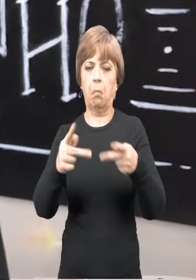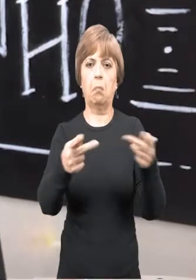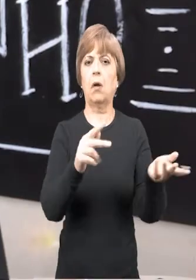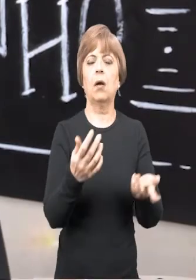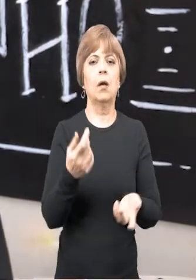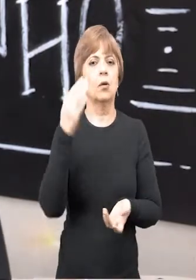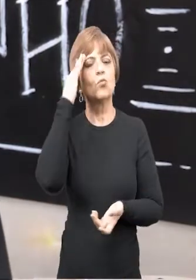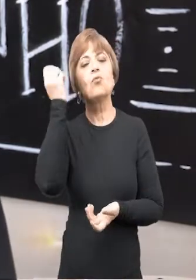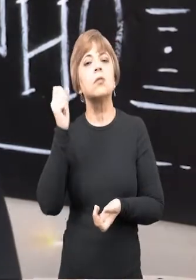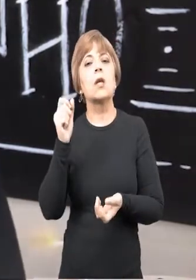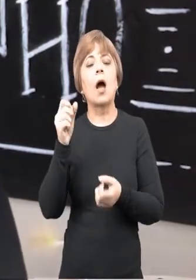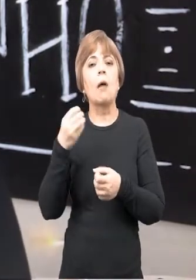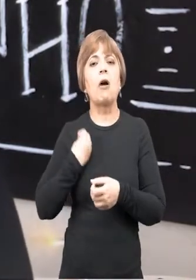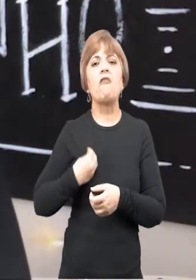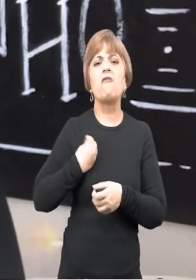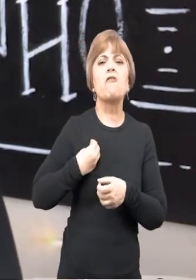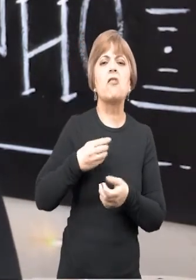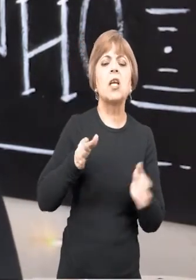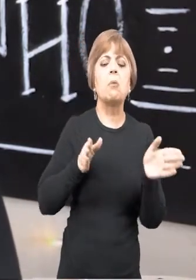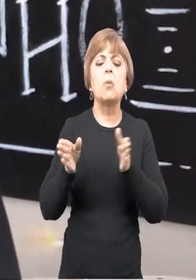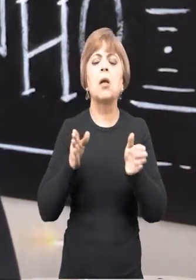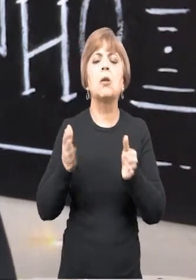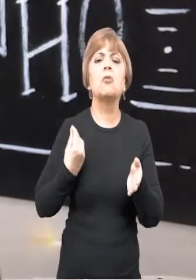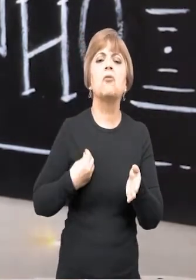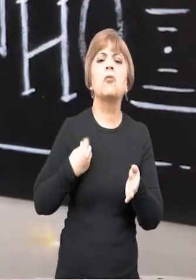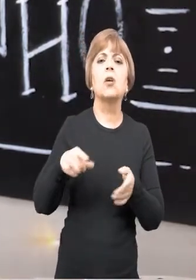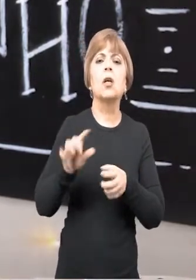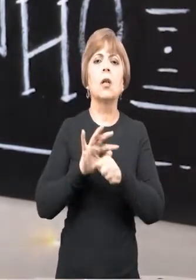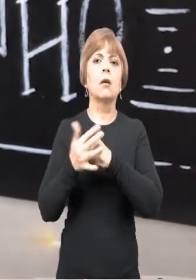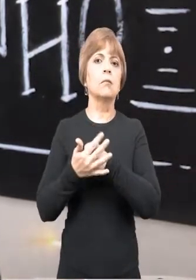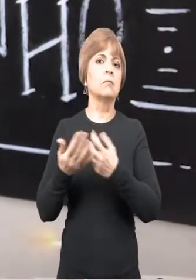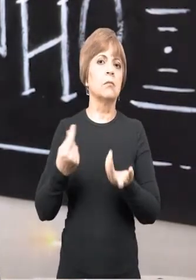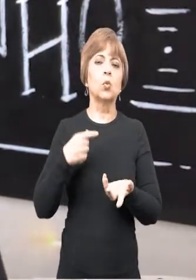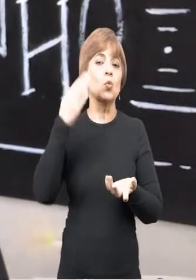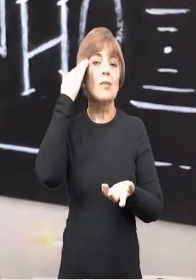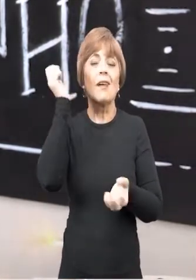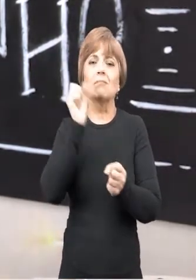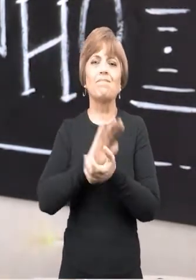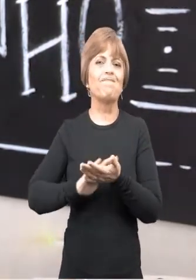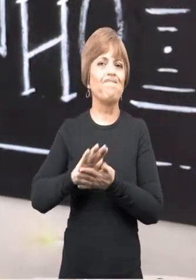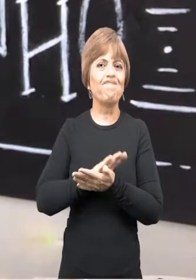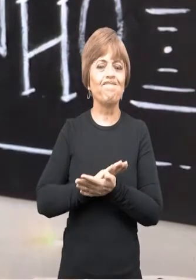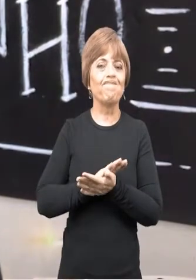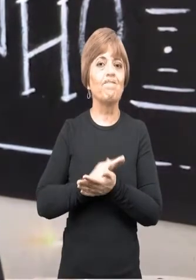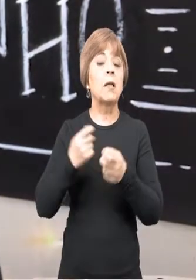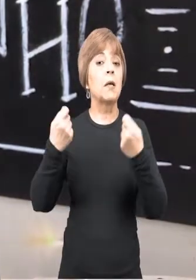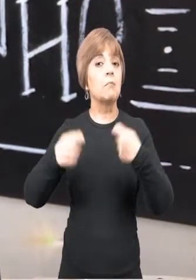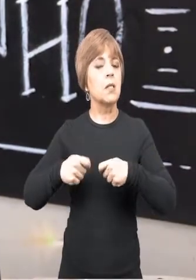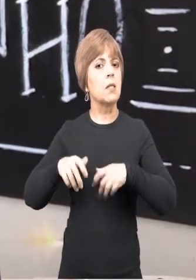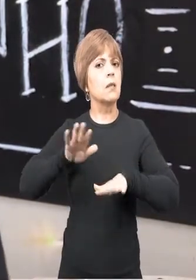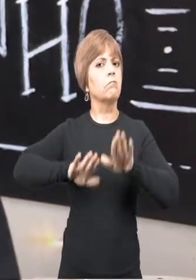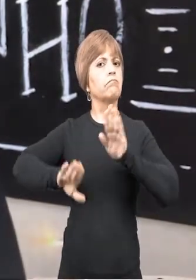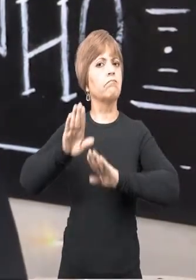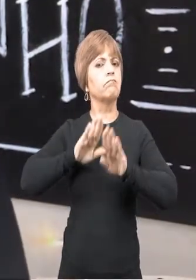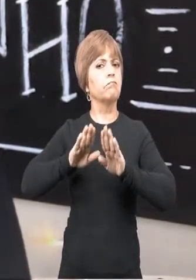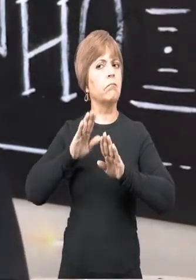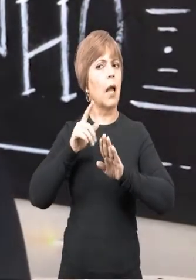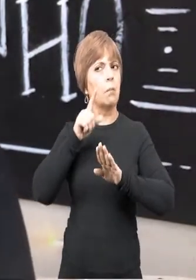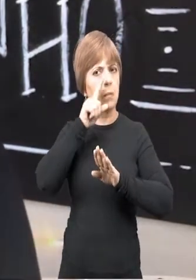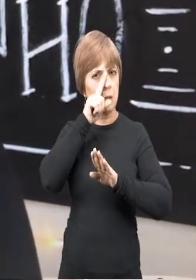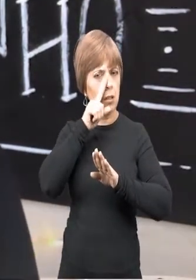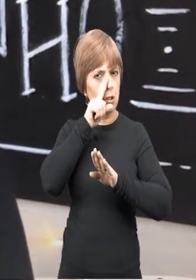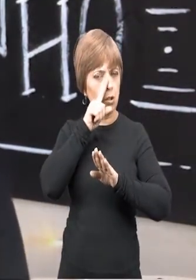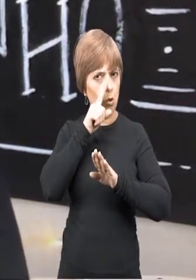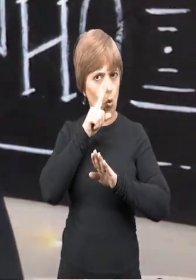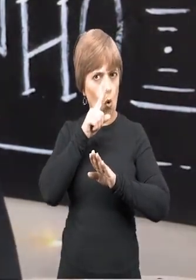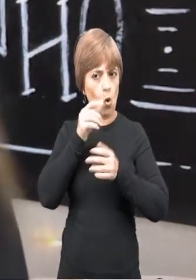o vírus dura e etc. Nós entendemos que seria temerário aumentar o número